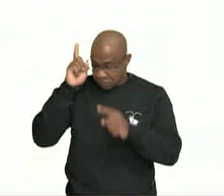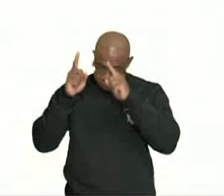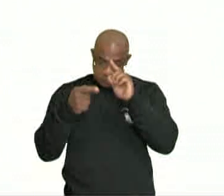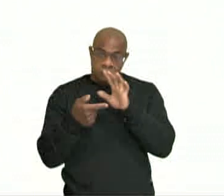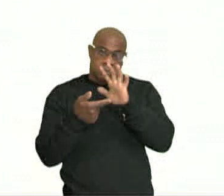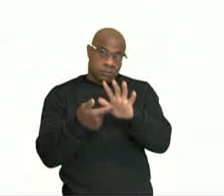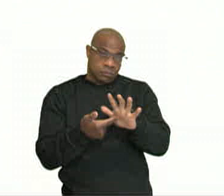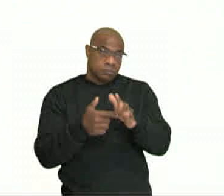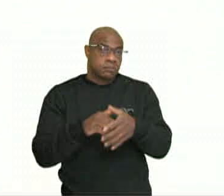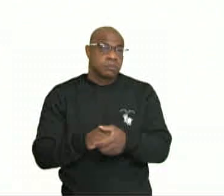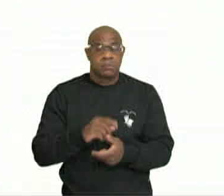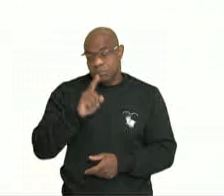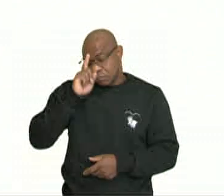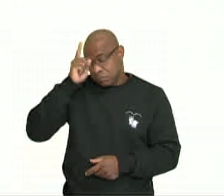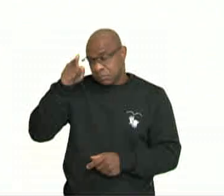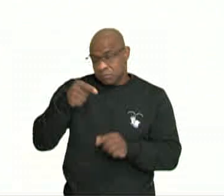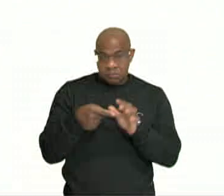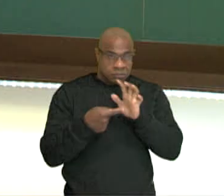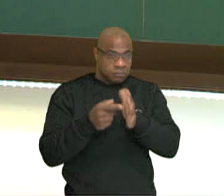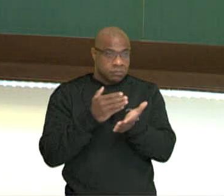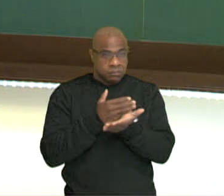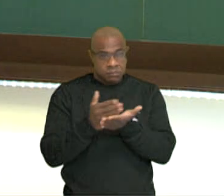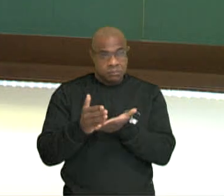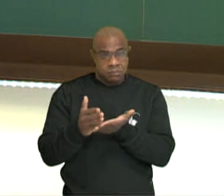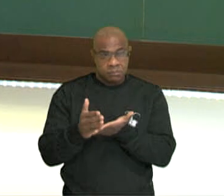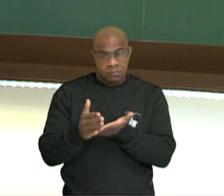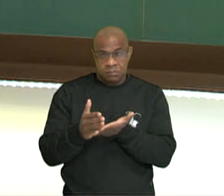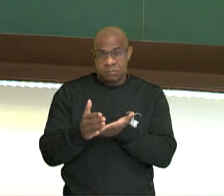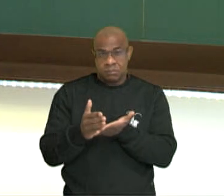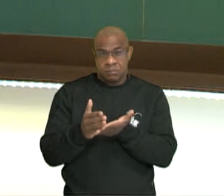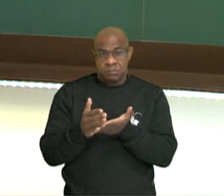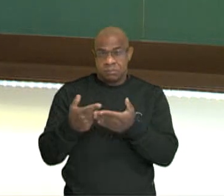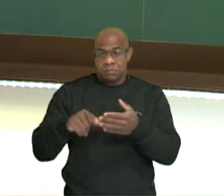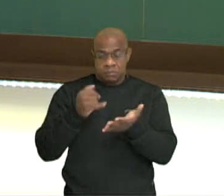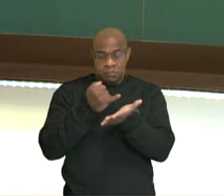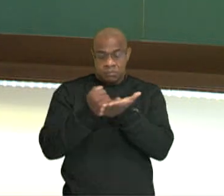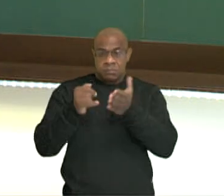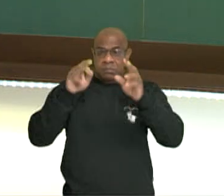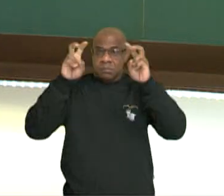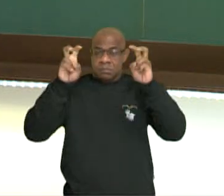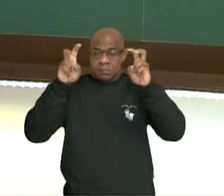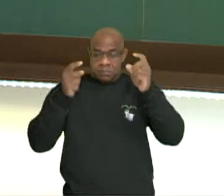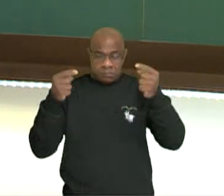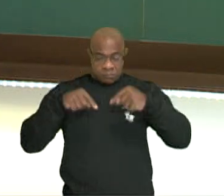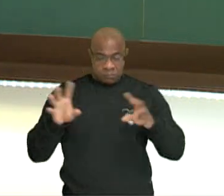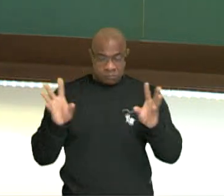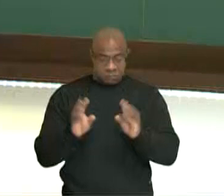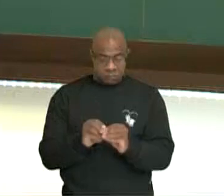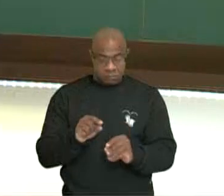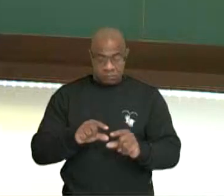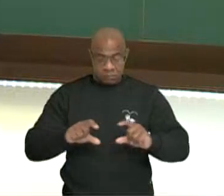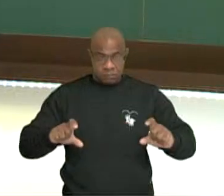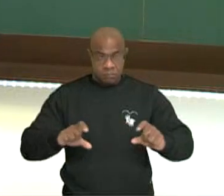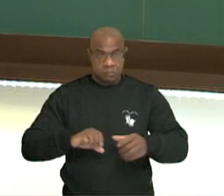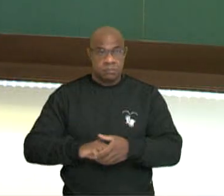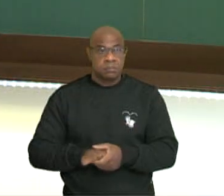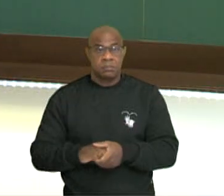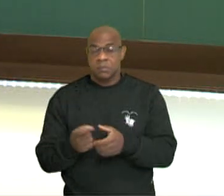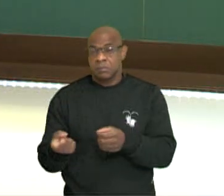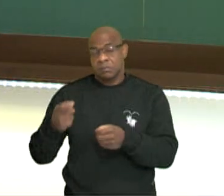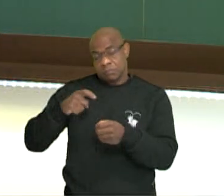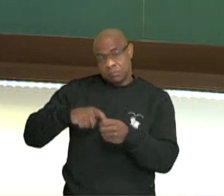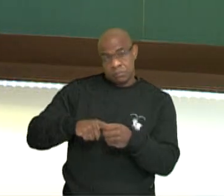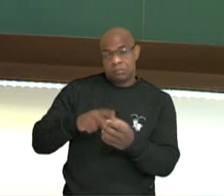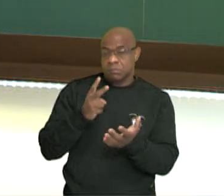antes. Então, a ideia que você começou lá na introdução, você coloca aqui uma conclusão lógica. Retome